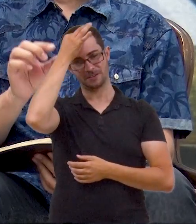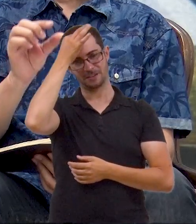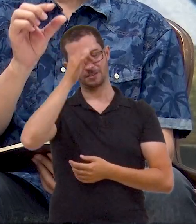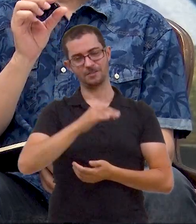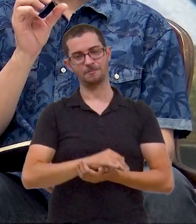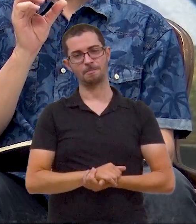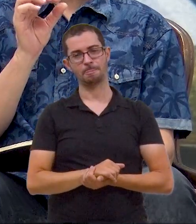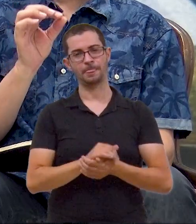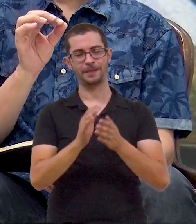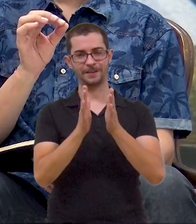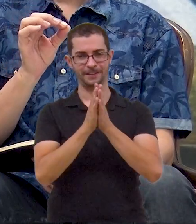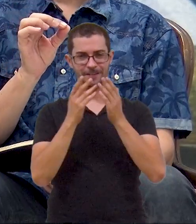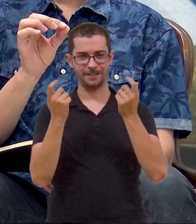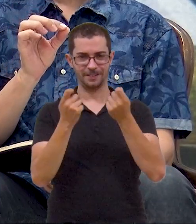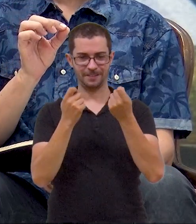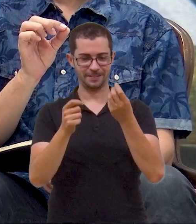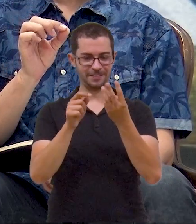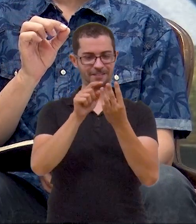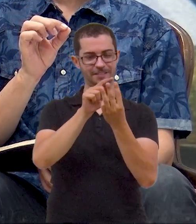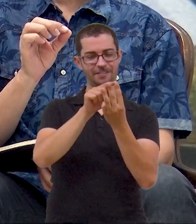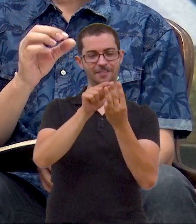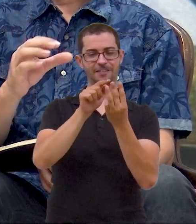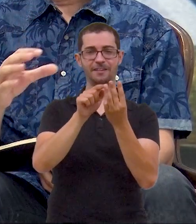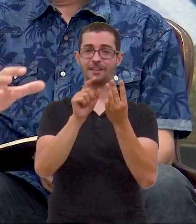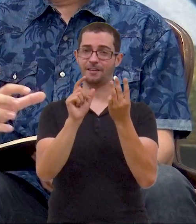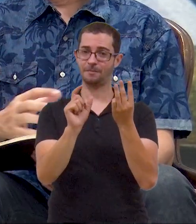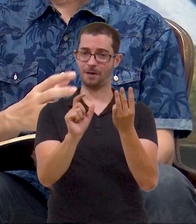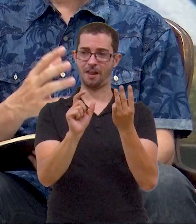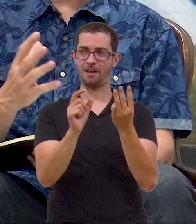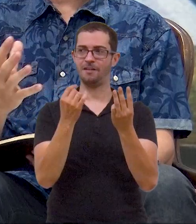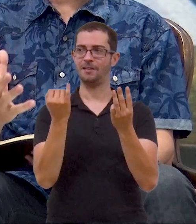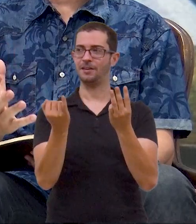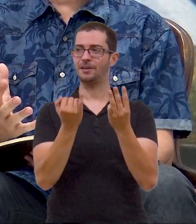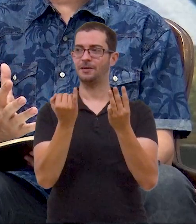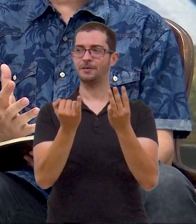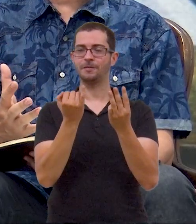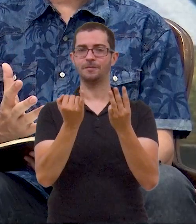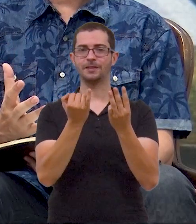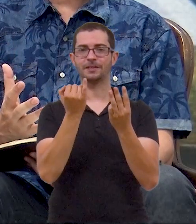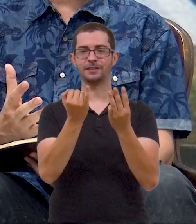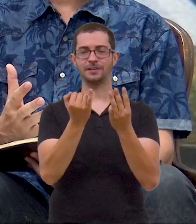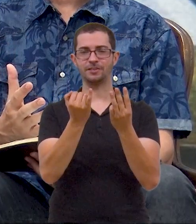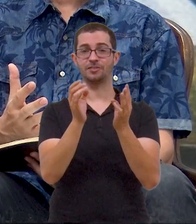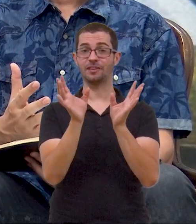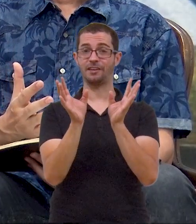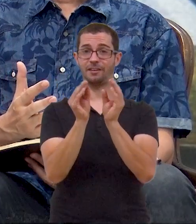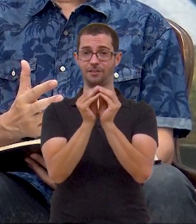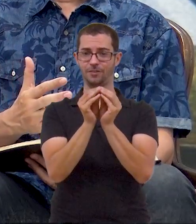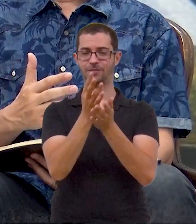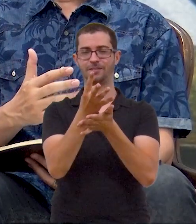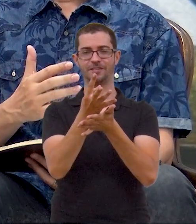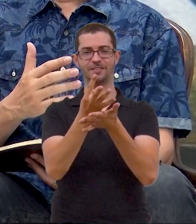aqui com essas 3 palavrinhas que resume esse texto para nós,